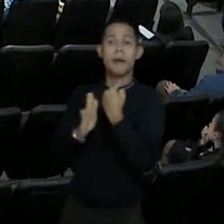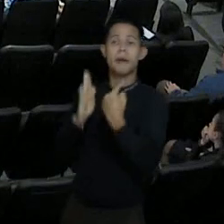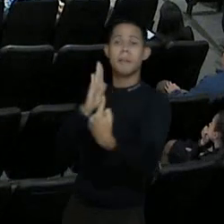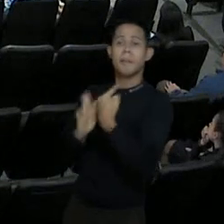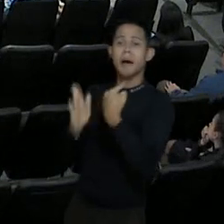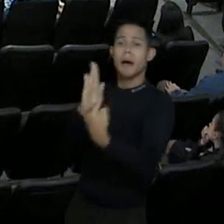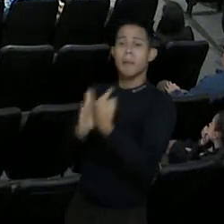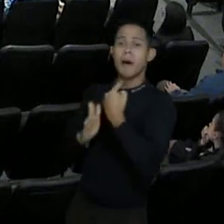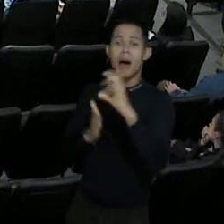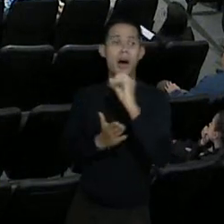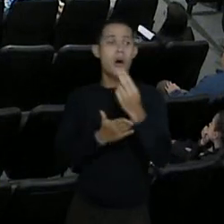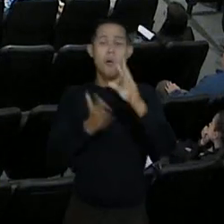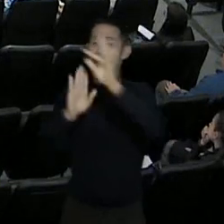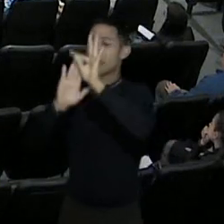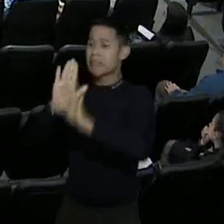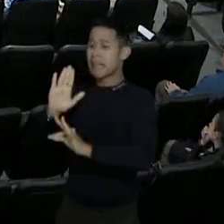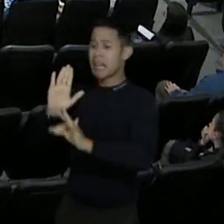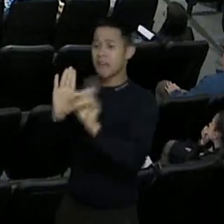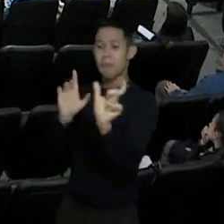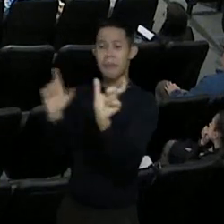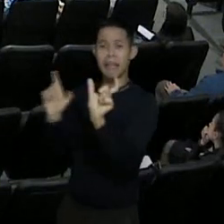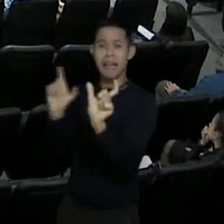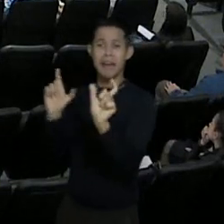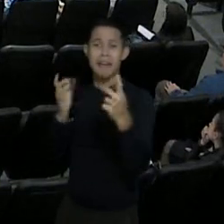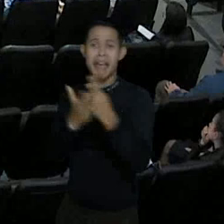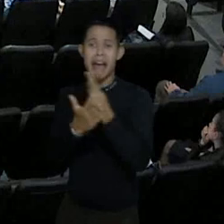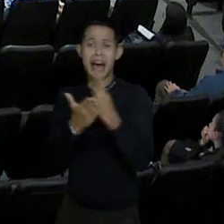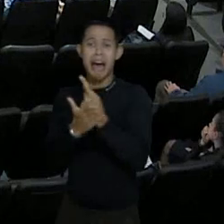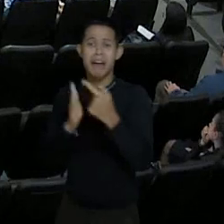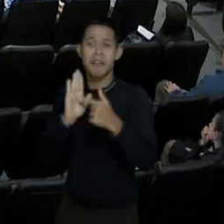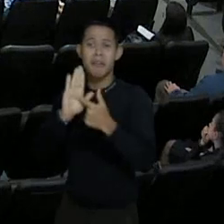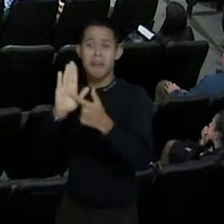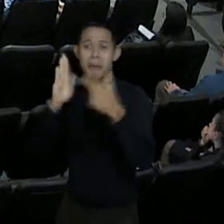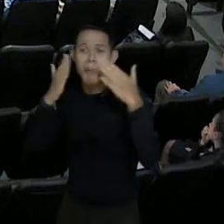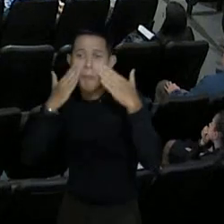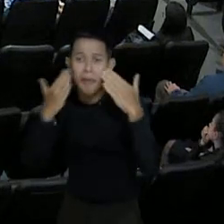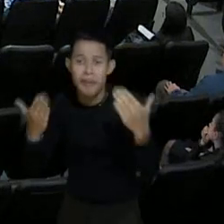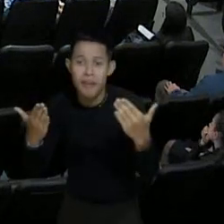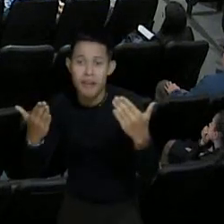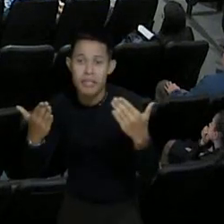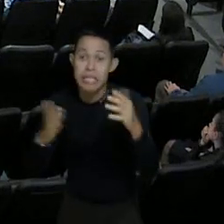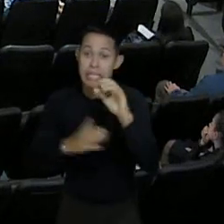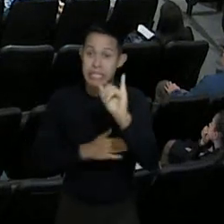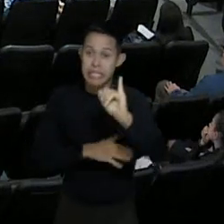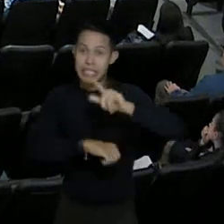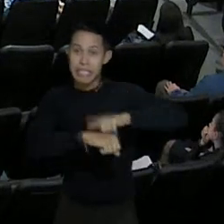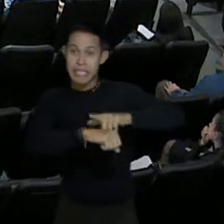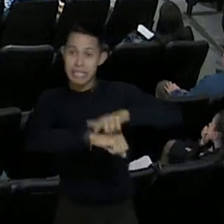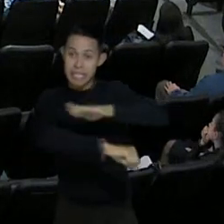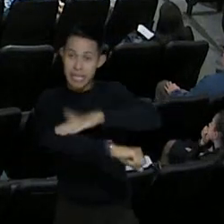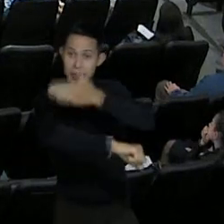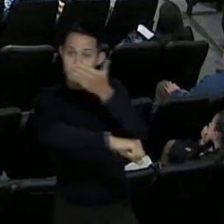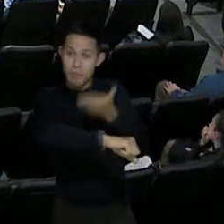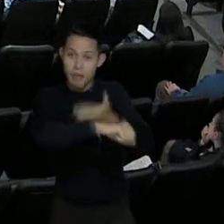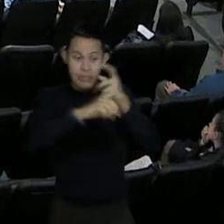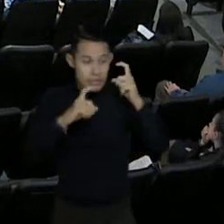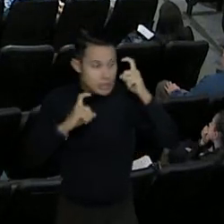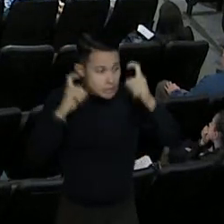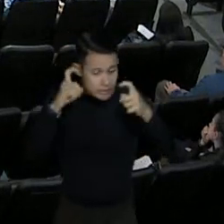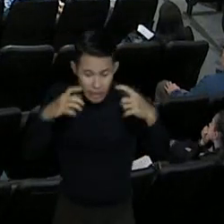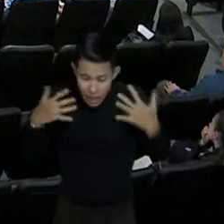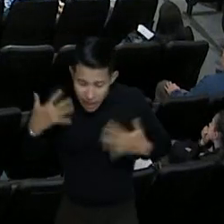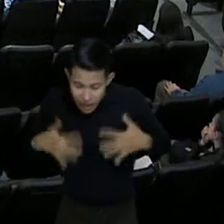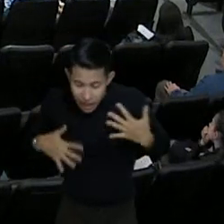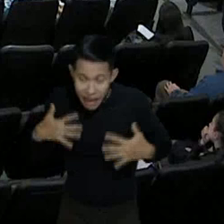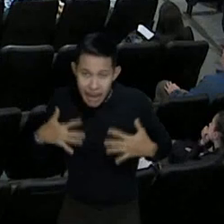a minha redação que tá cheia de erro de ortografia se eu tô o tempo todo preocupado com essas situações Aquele é